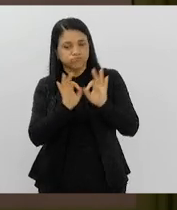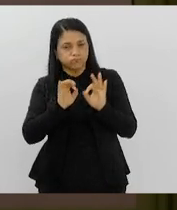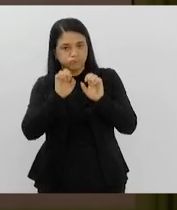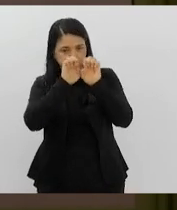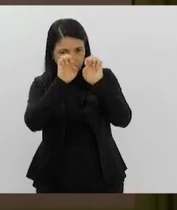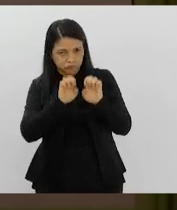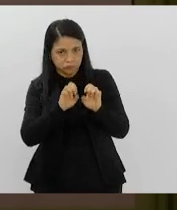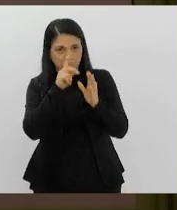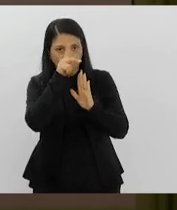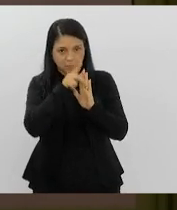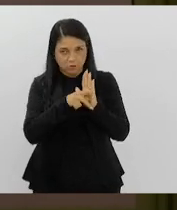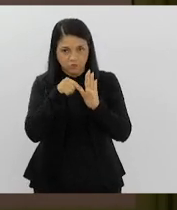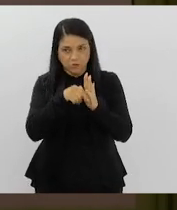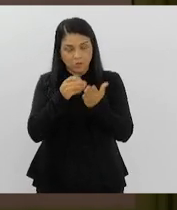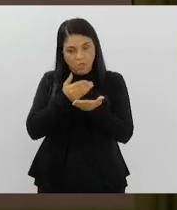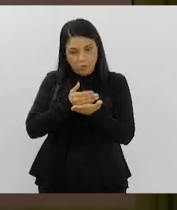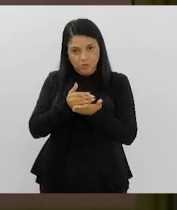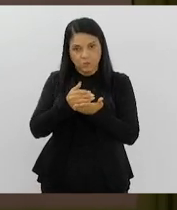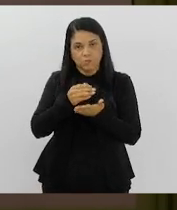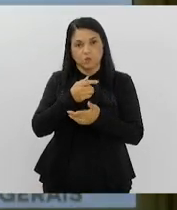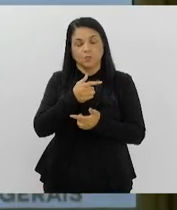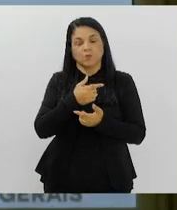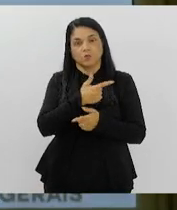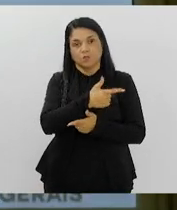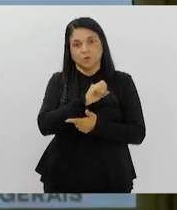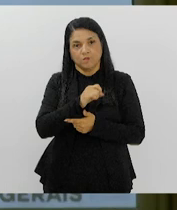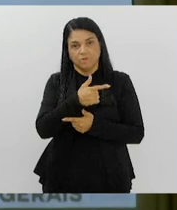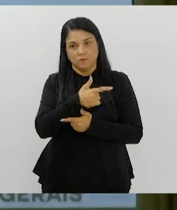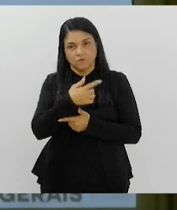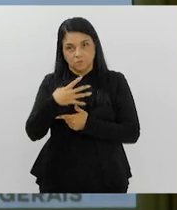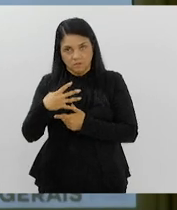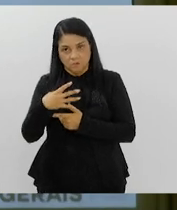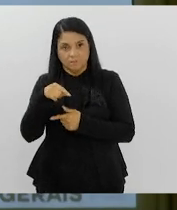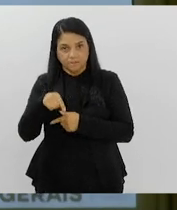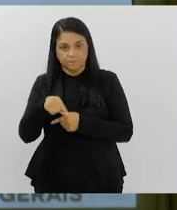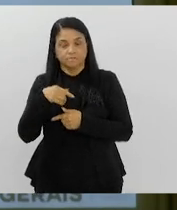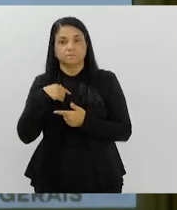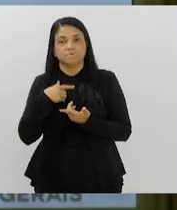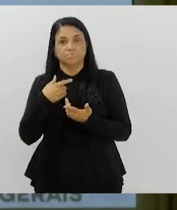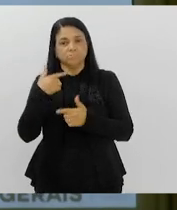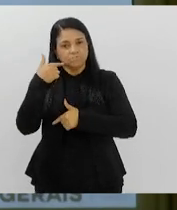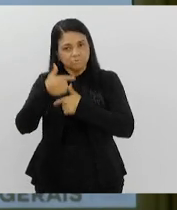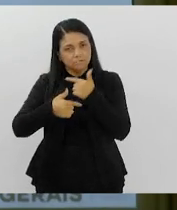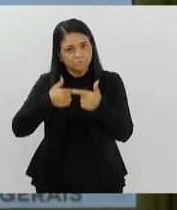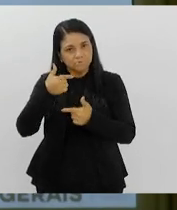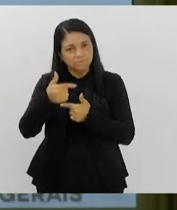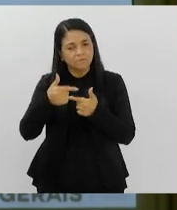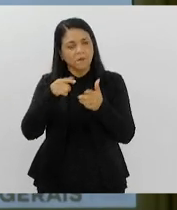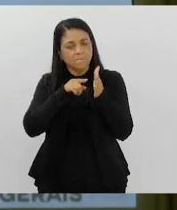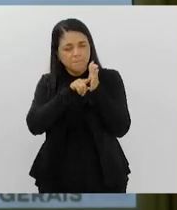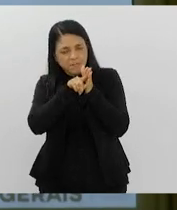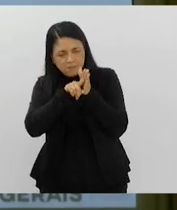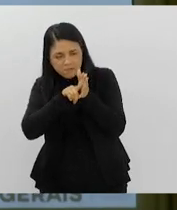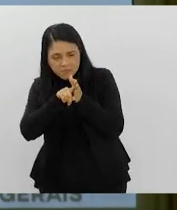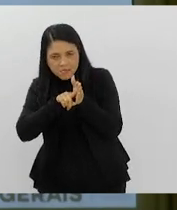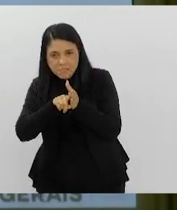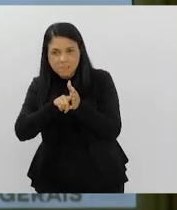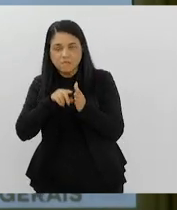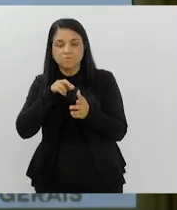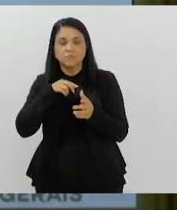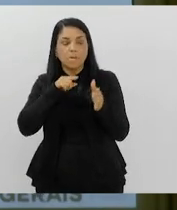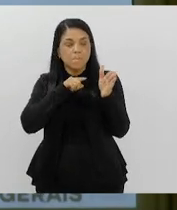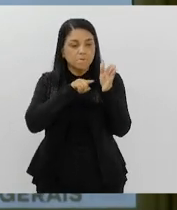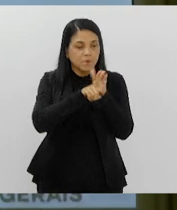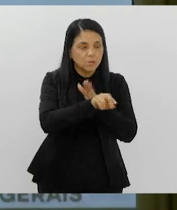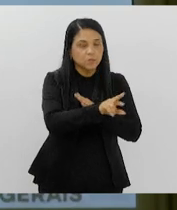lançamos ele no início desse ano. E aí o projeto socioemocional, ele começou através de uma pesquisa, né, de um questionário de clima